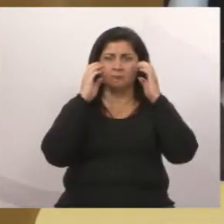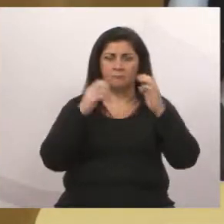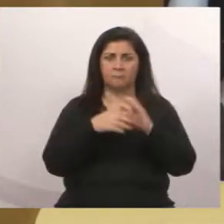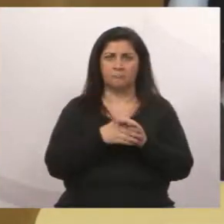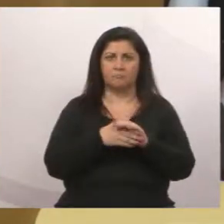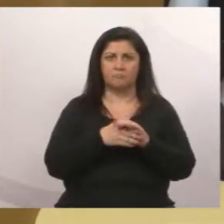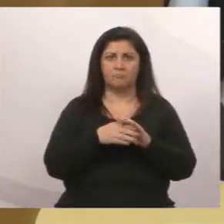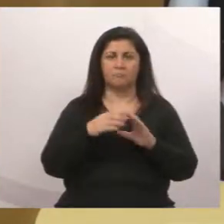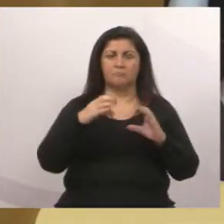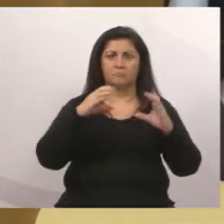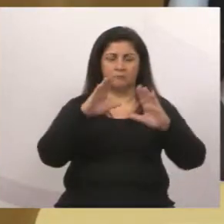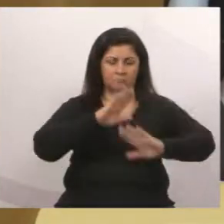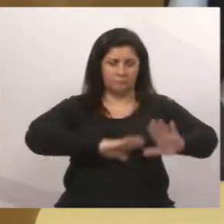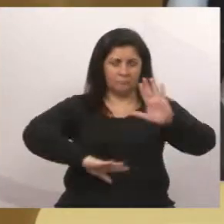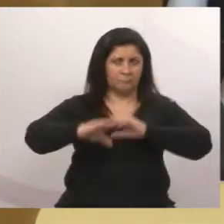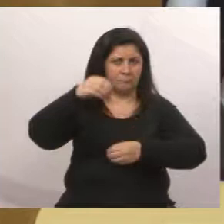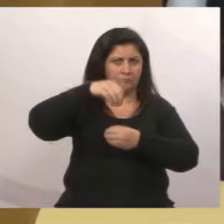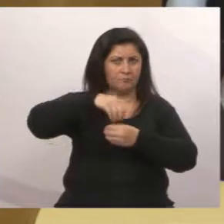controlador interno,